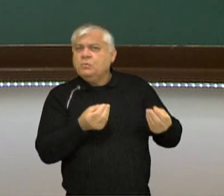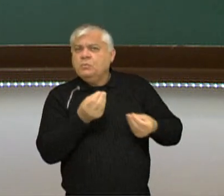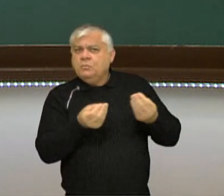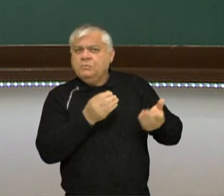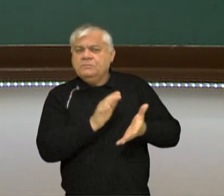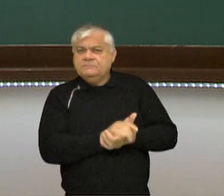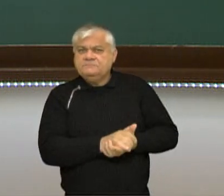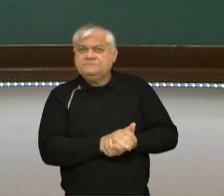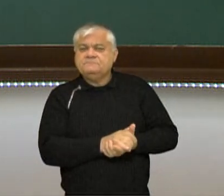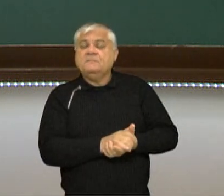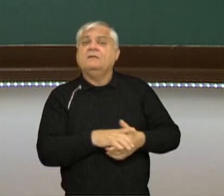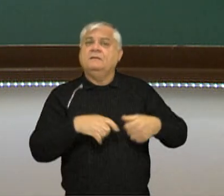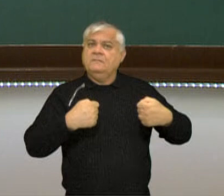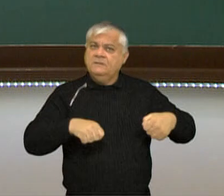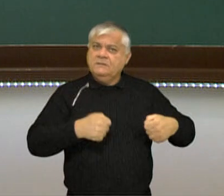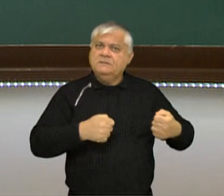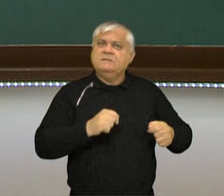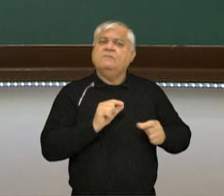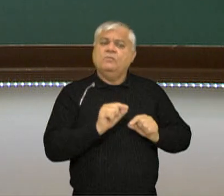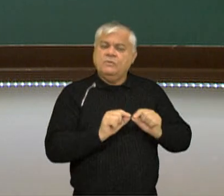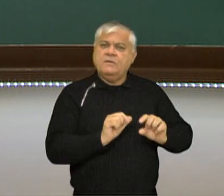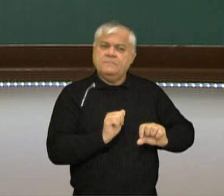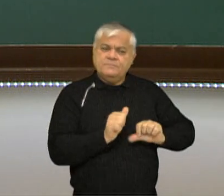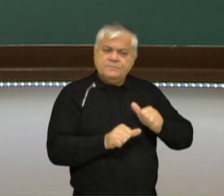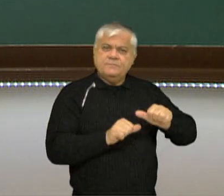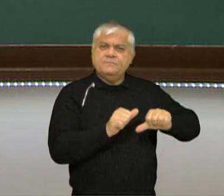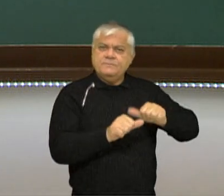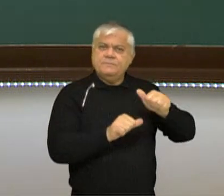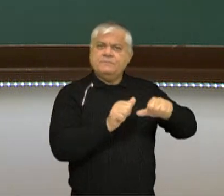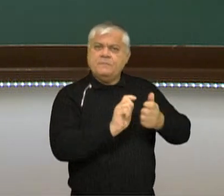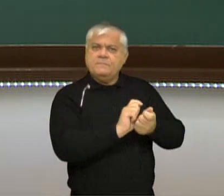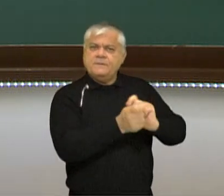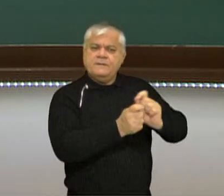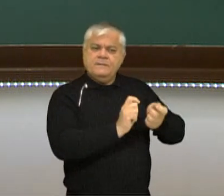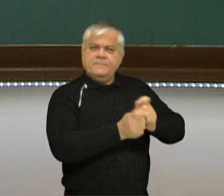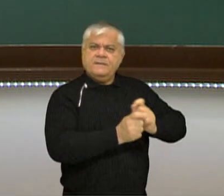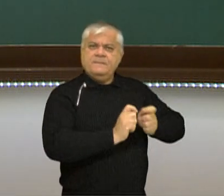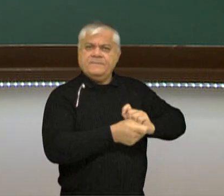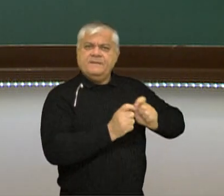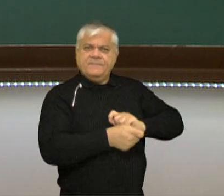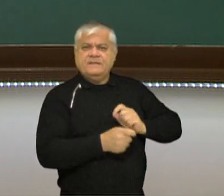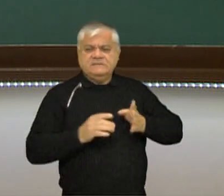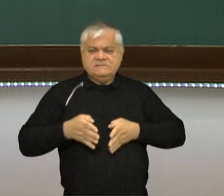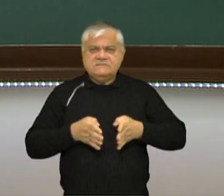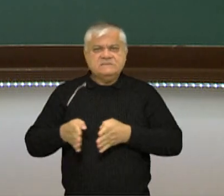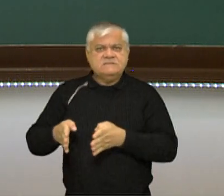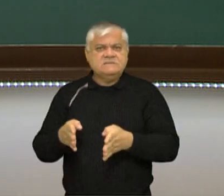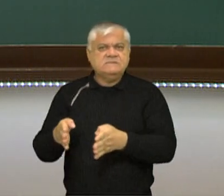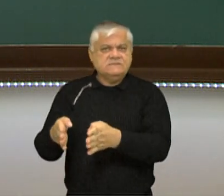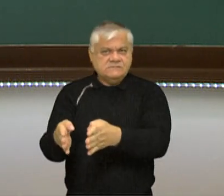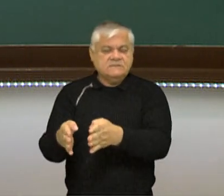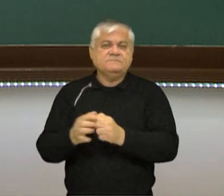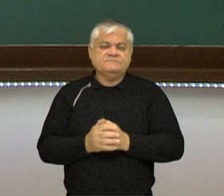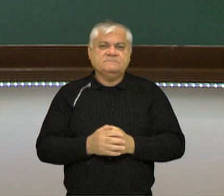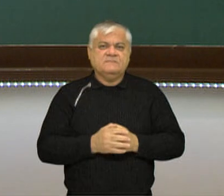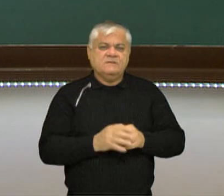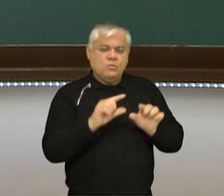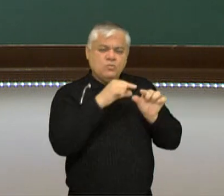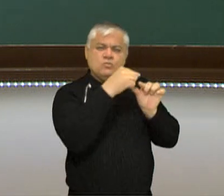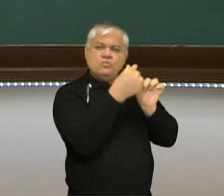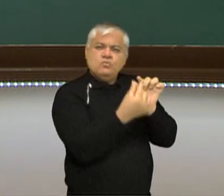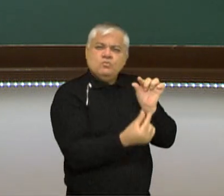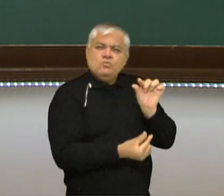as bicicletas precisaram ser adaptadas para as trilhas, né? Aquele pneuzinho fino